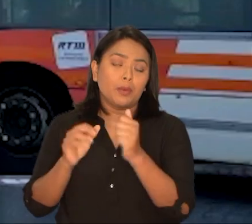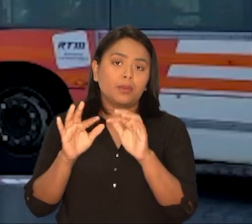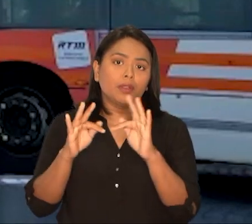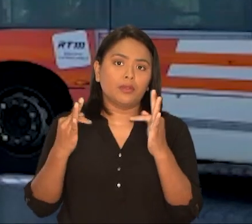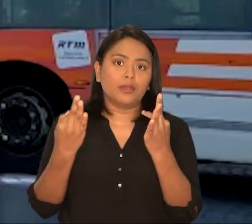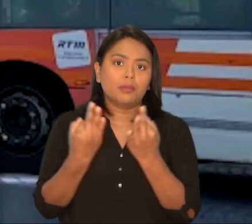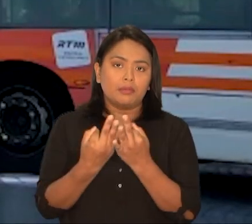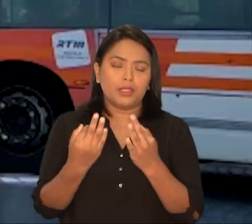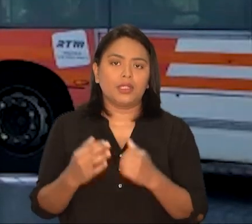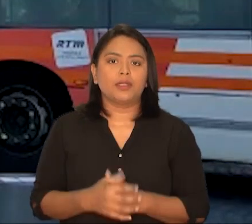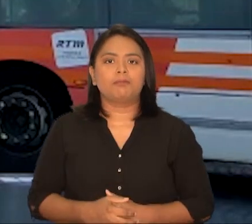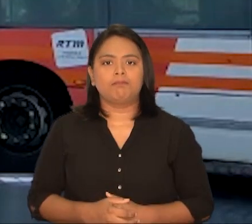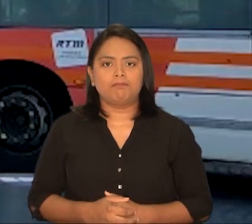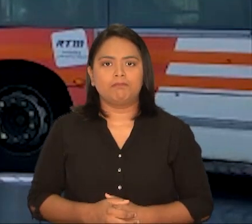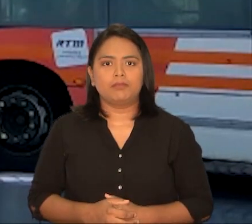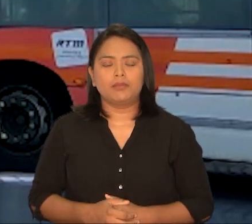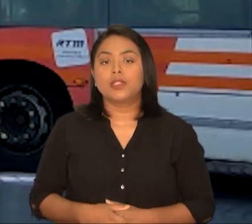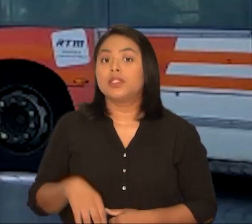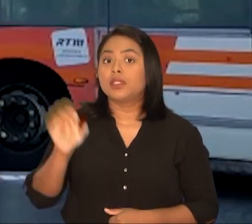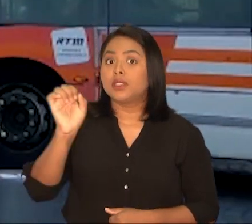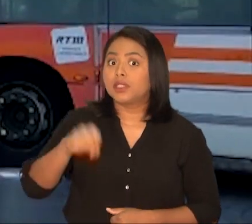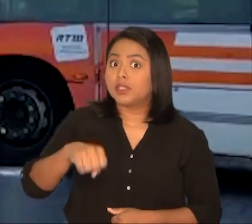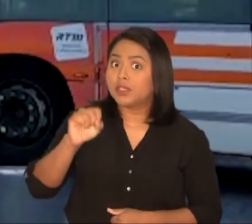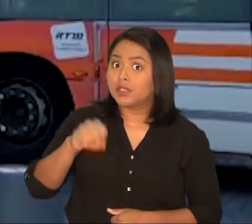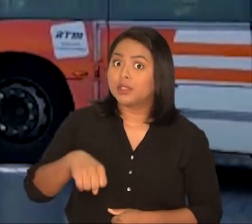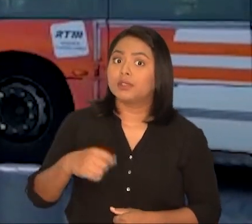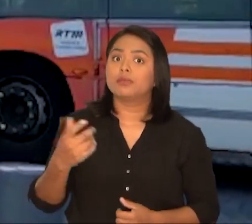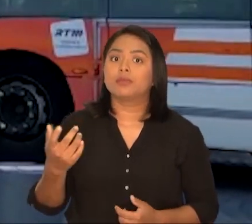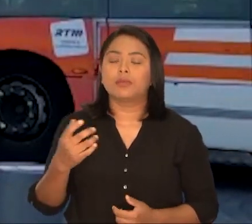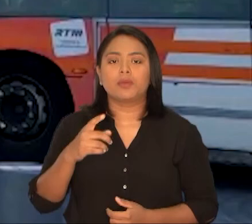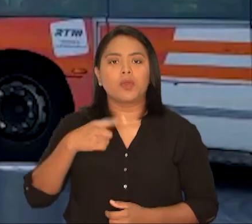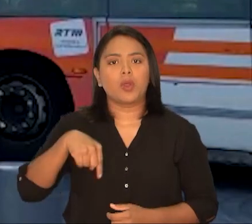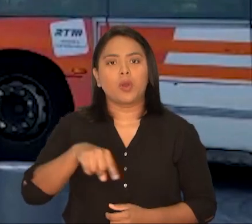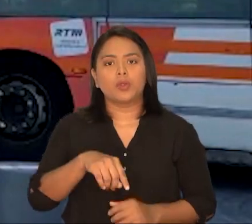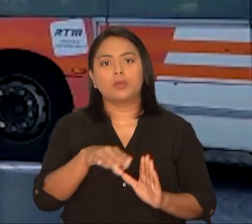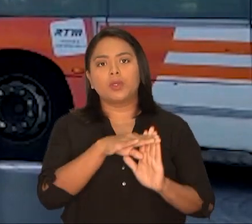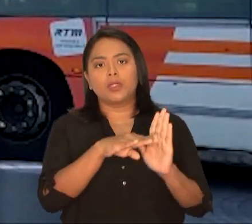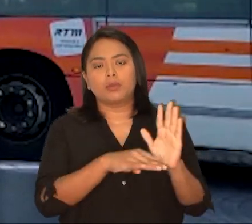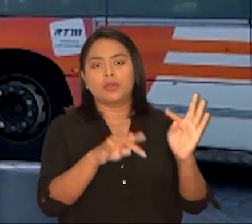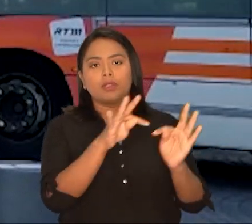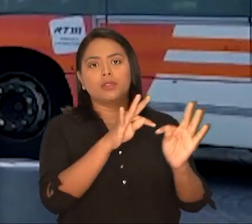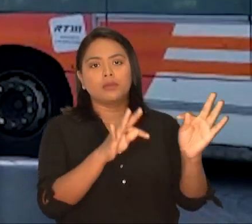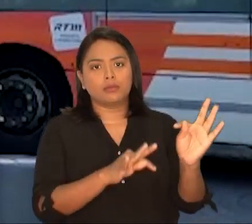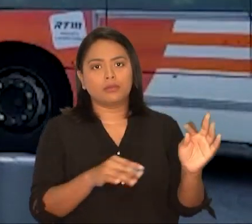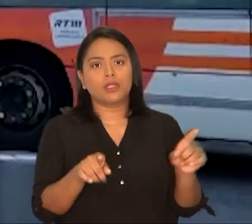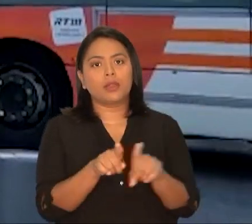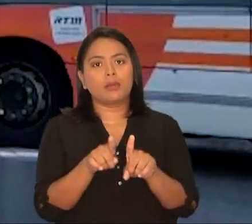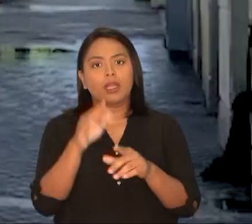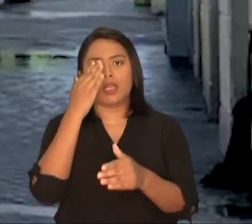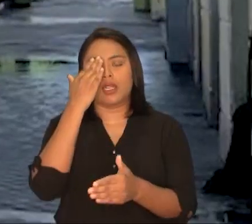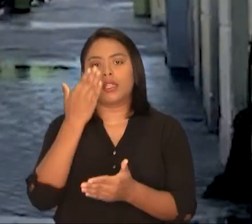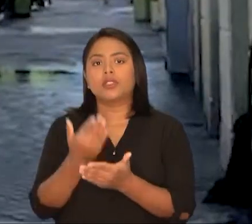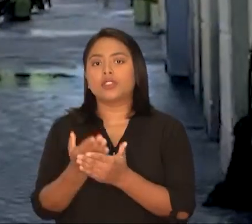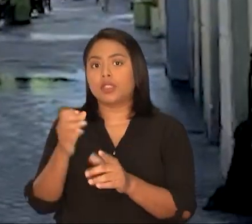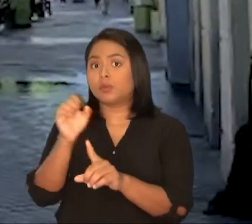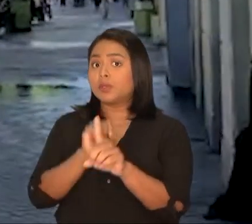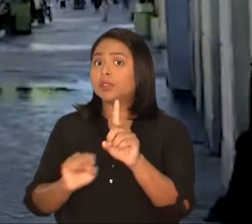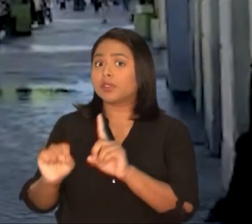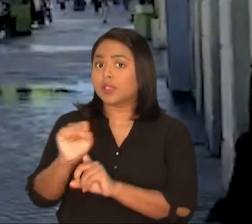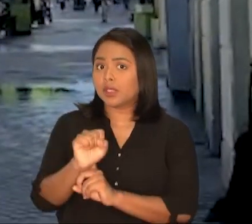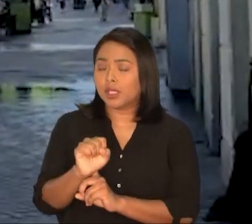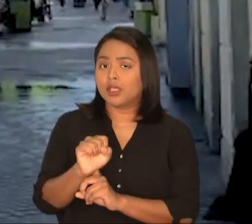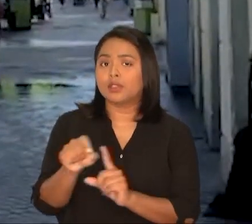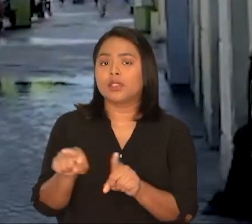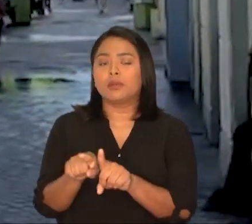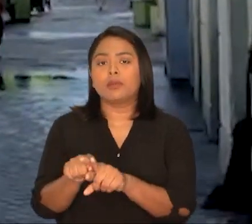pais. Sim, Juliana. Nós, do Tetas e Tretas, também acreditamos que a sociedade e